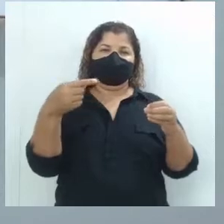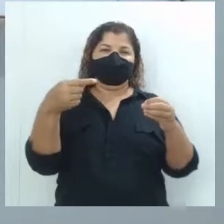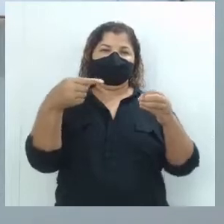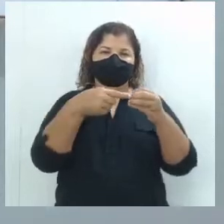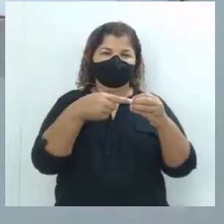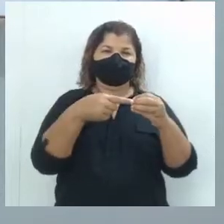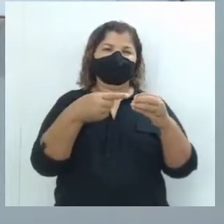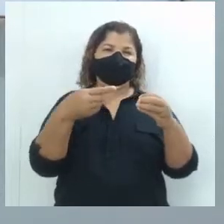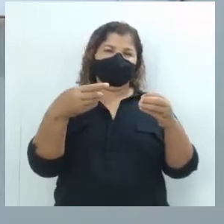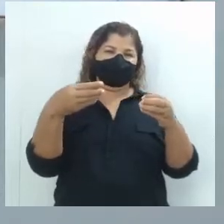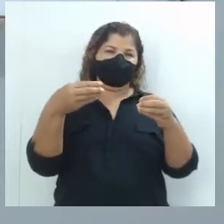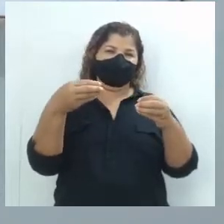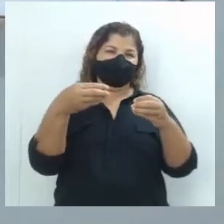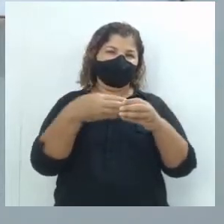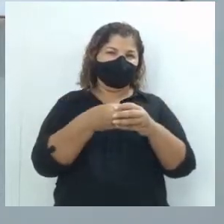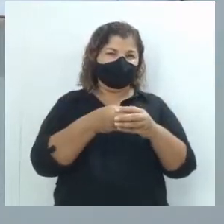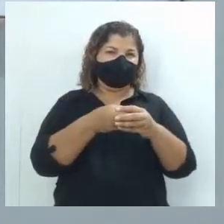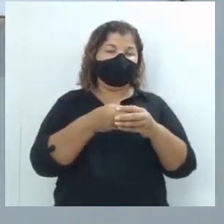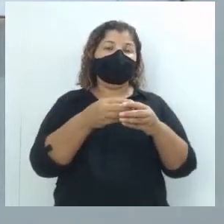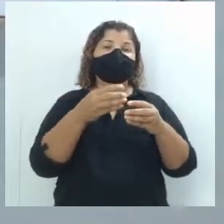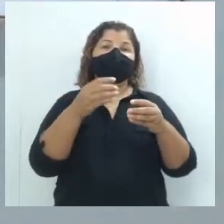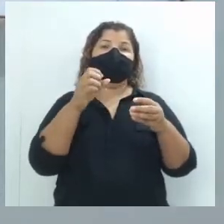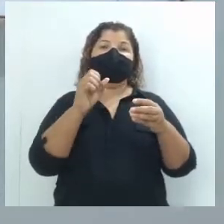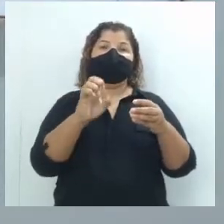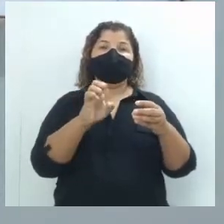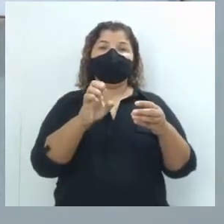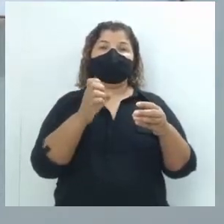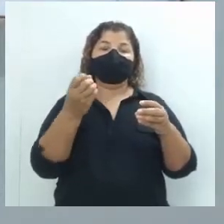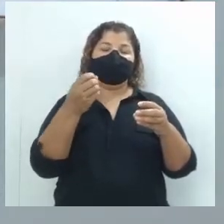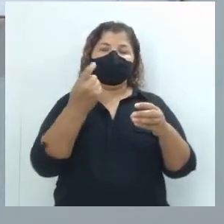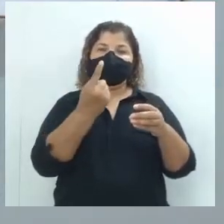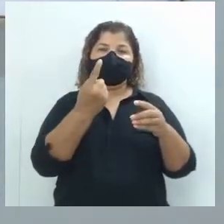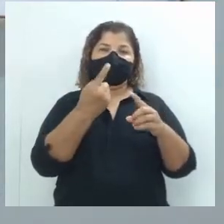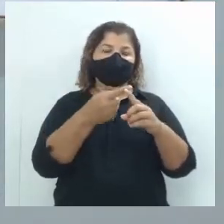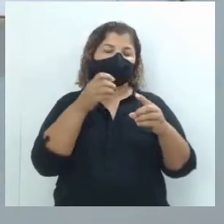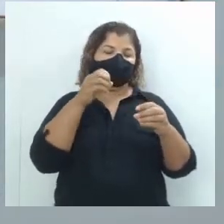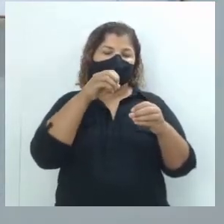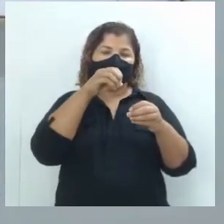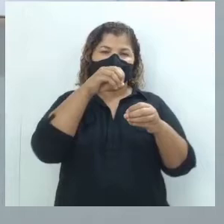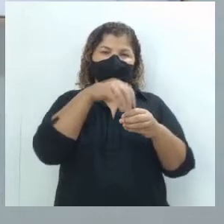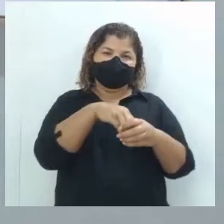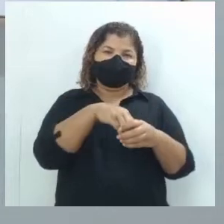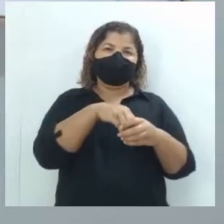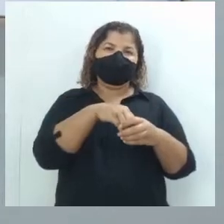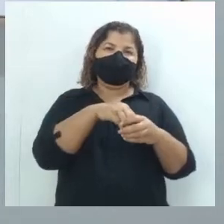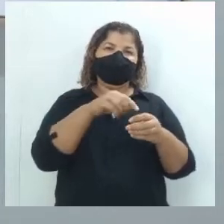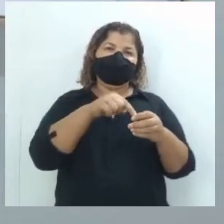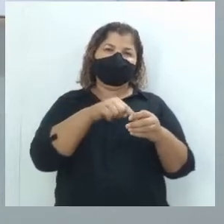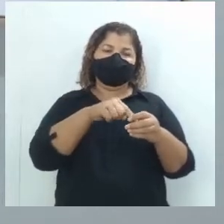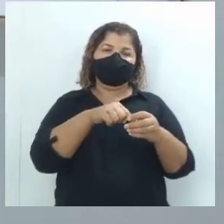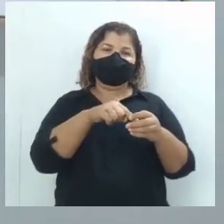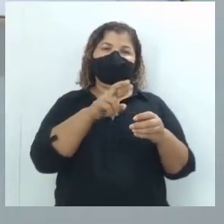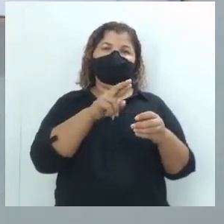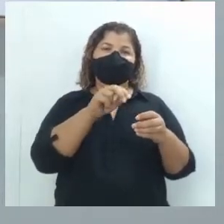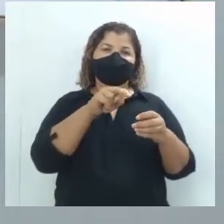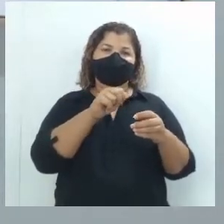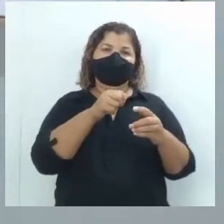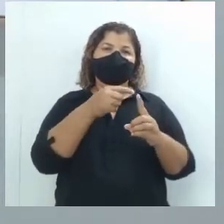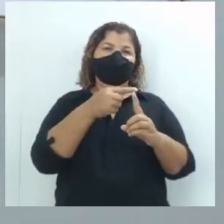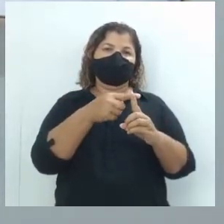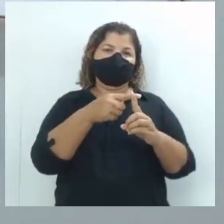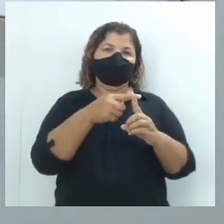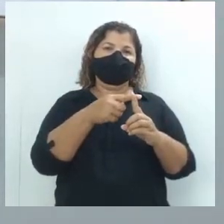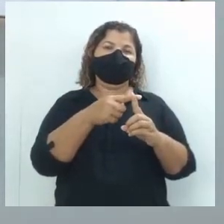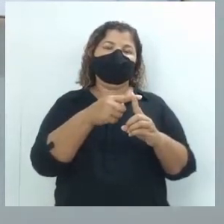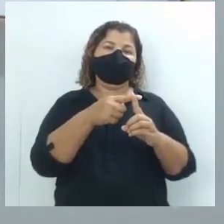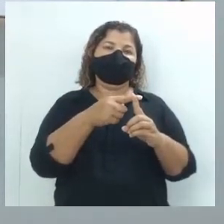vírus mãe. Quando ele solta um RNA positivo aqui dentro, esse RNA positivo, veja, ele vai